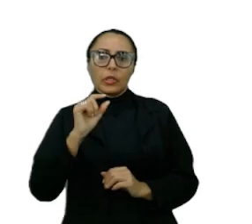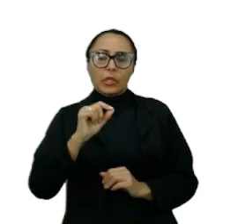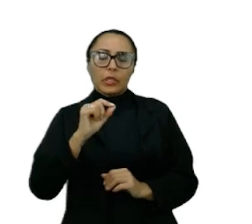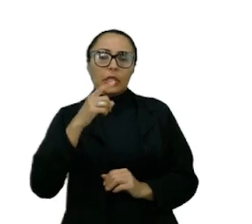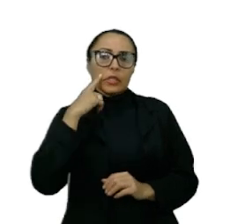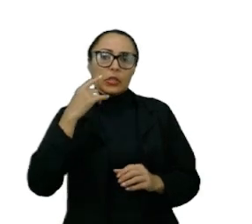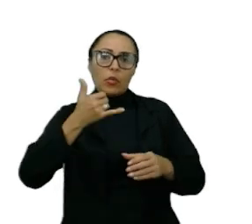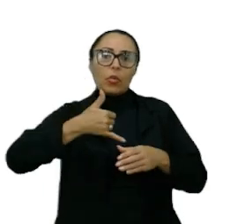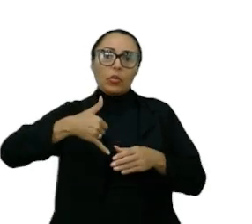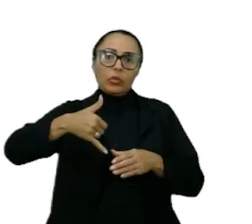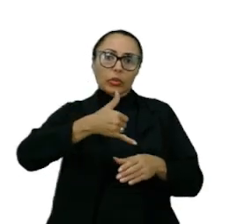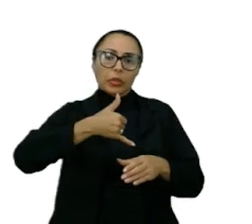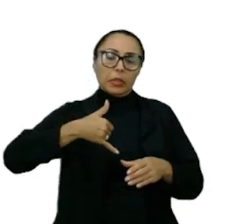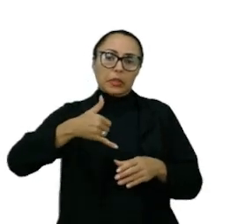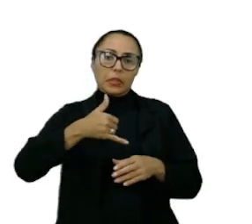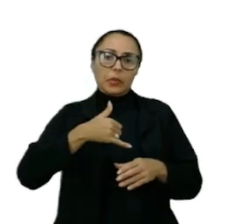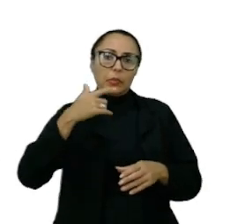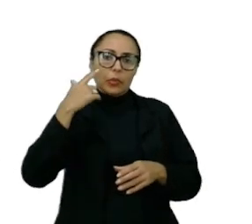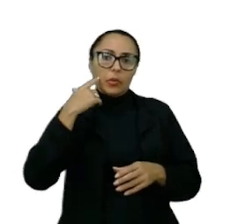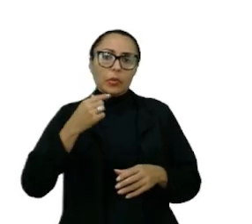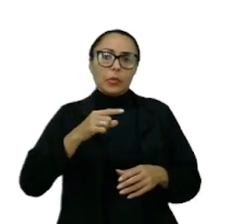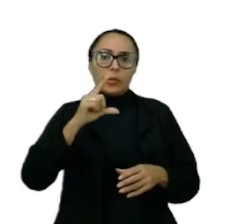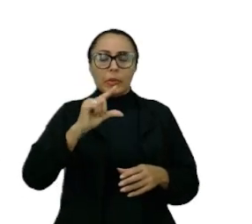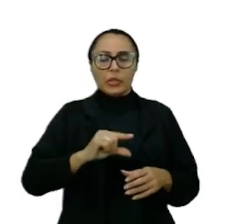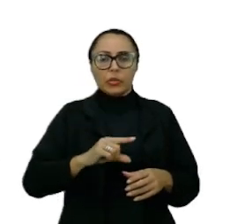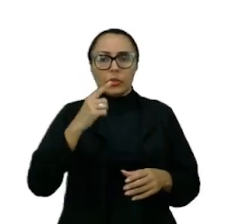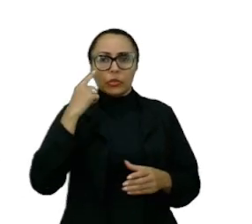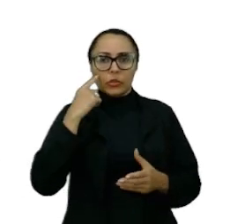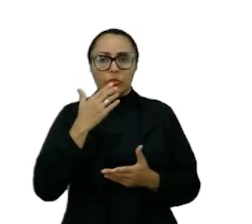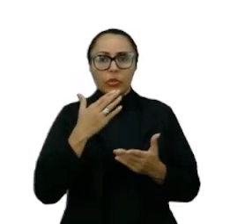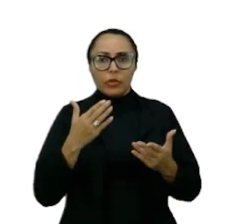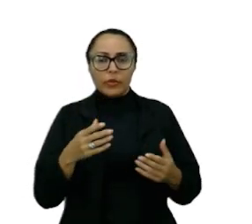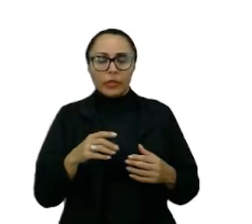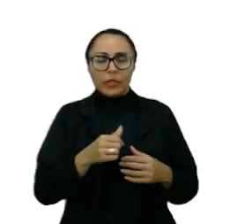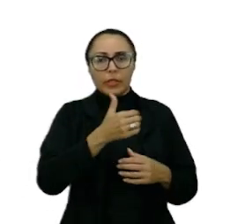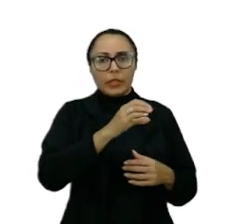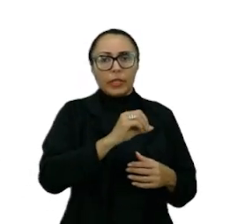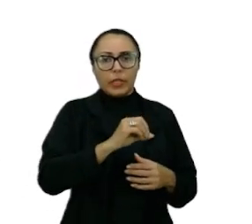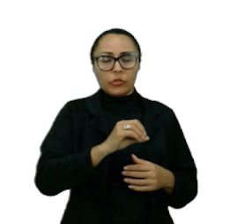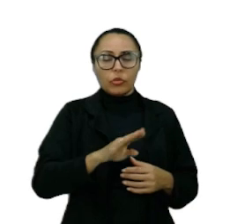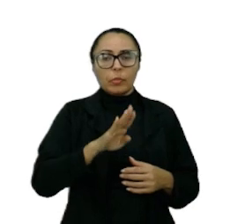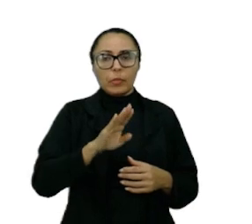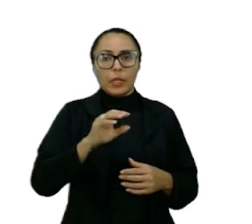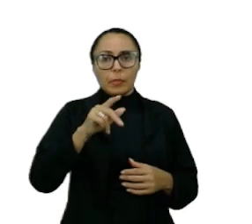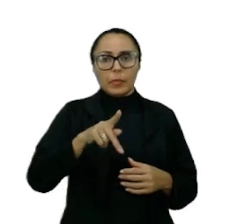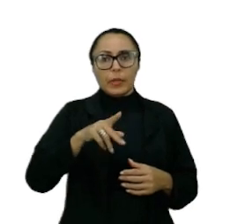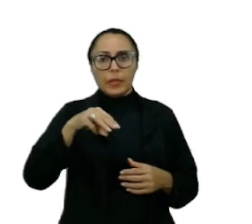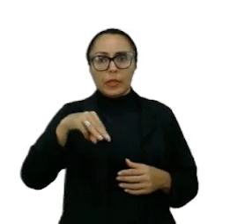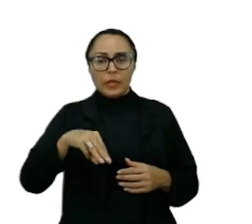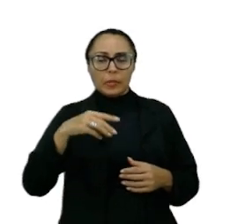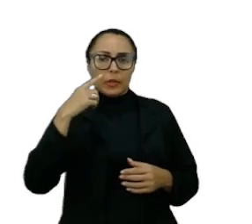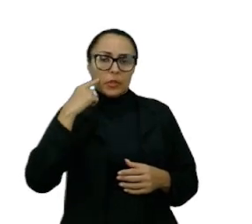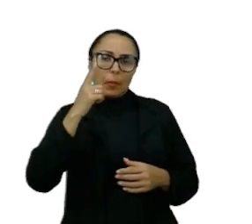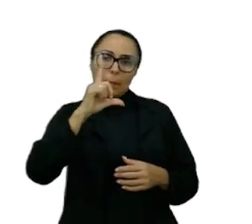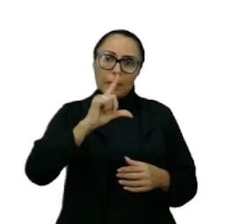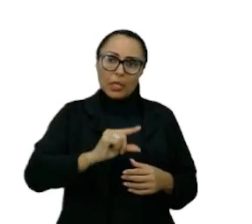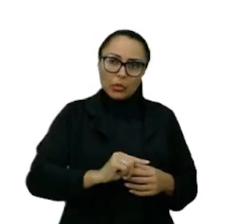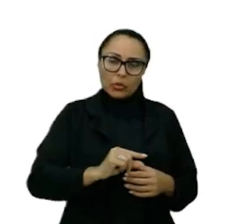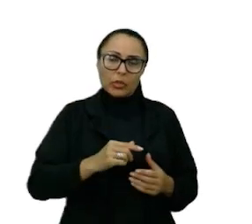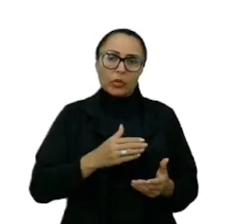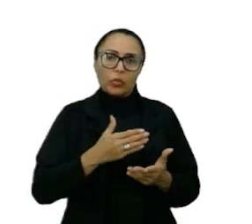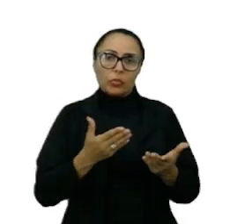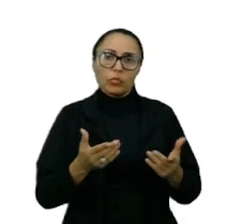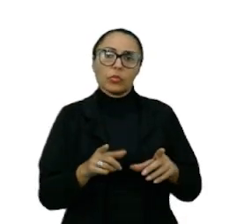S10? Ele possui um menor teor de enxofre, 10 ppm, que isso significa um menor teor